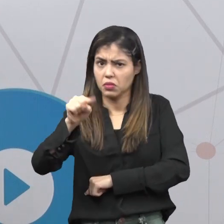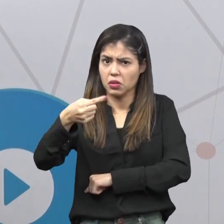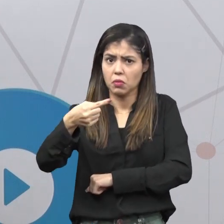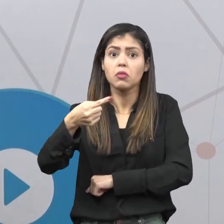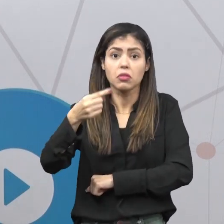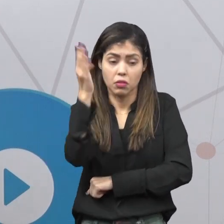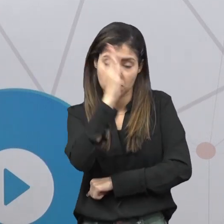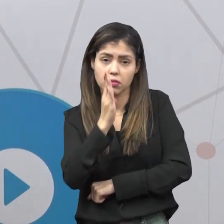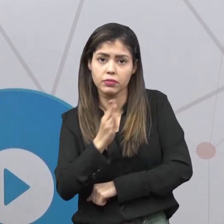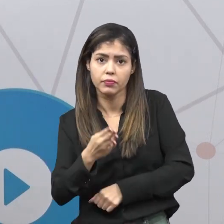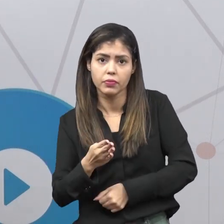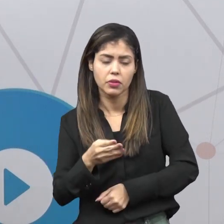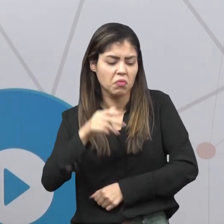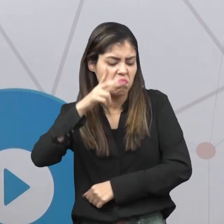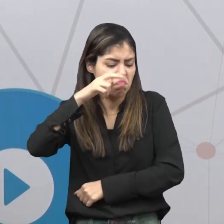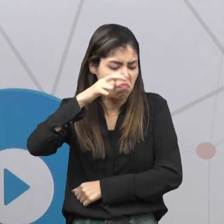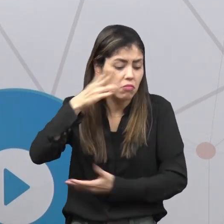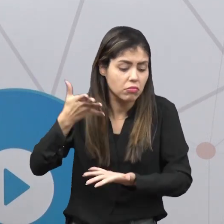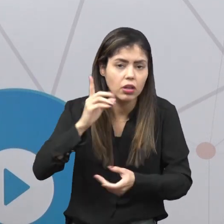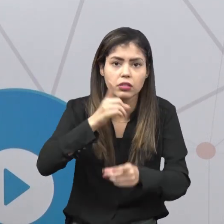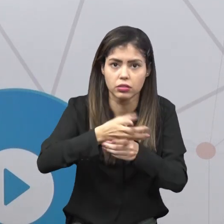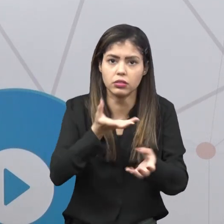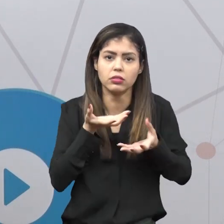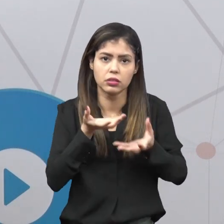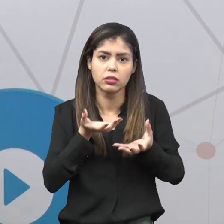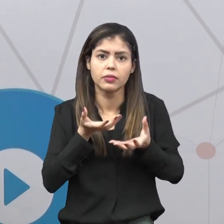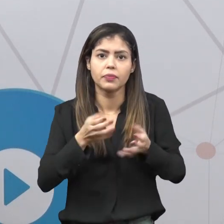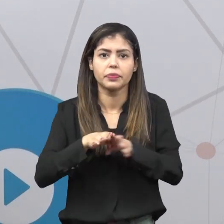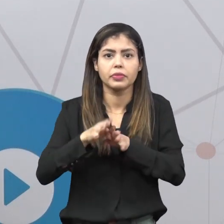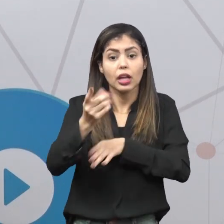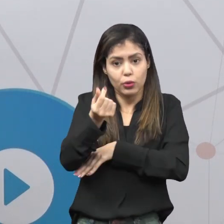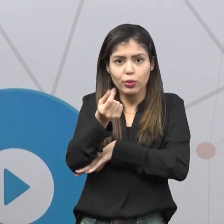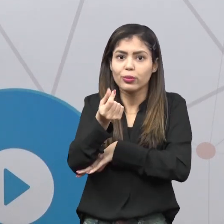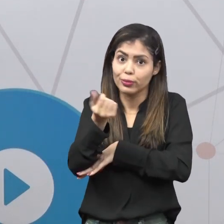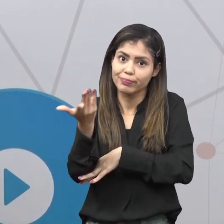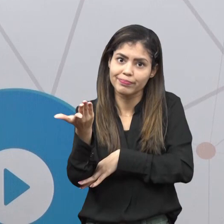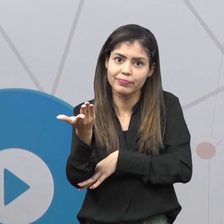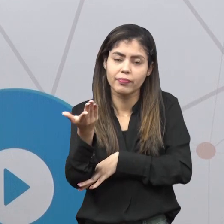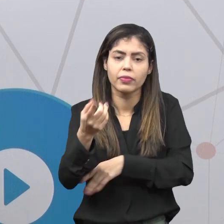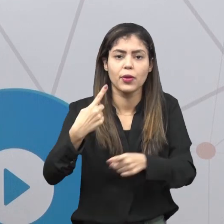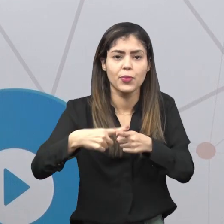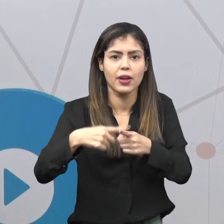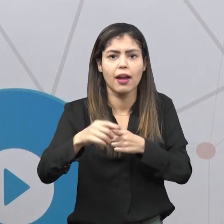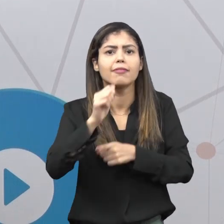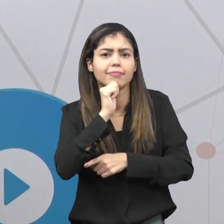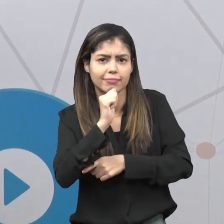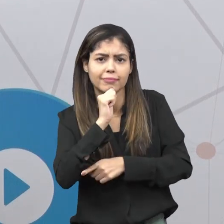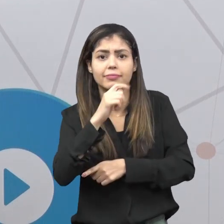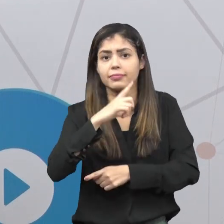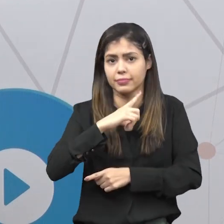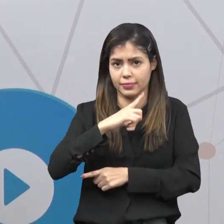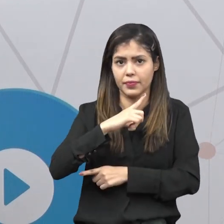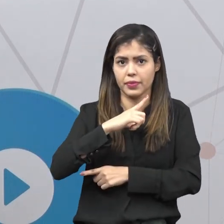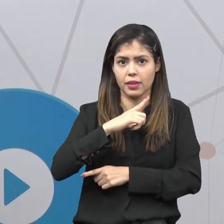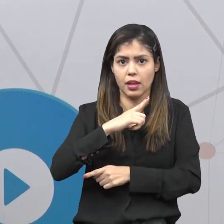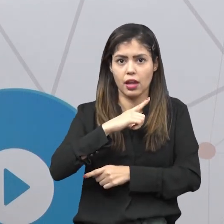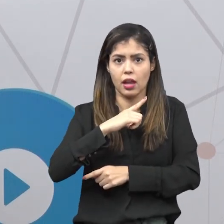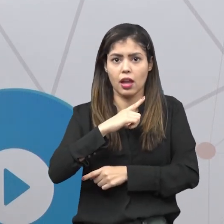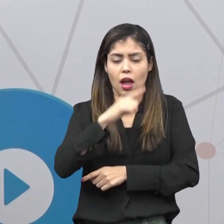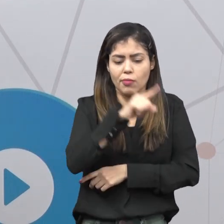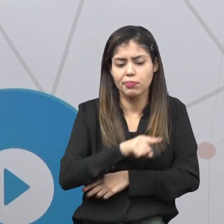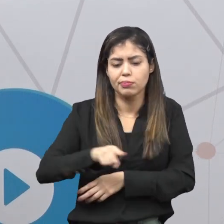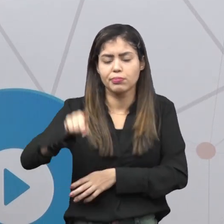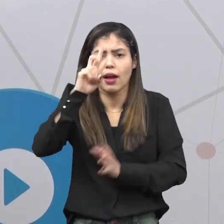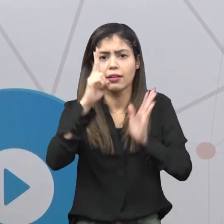será o Brasil, com interesses, principalmente interesses econômicos, porque aí a gente tem a rota